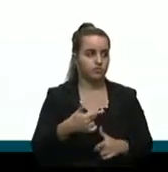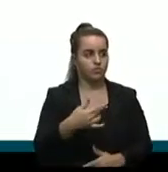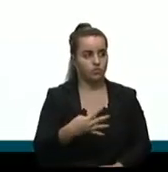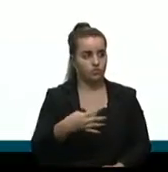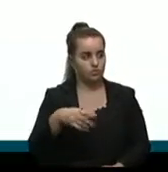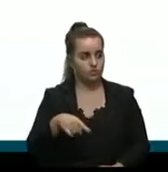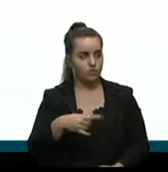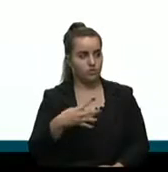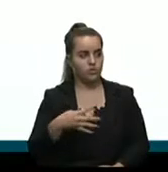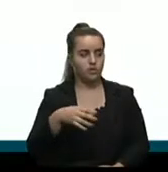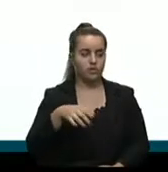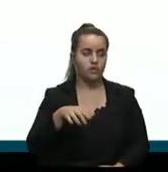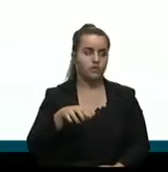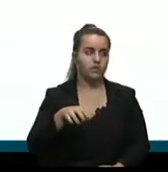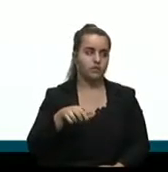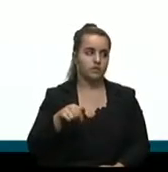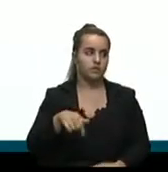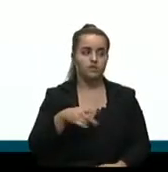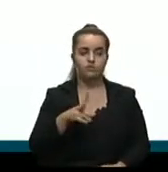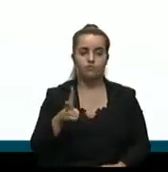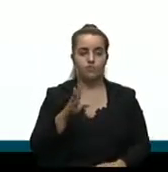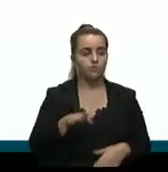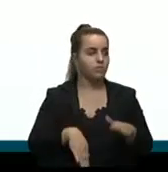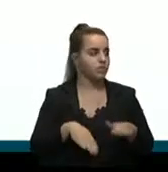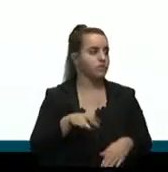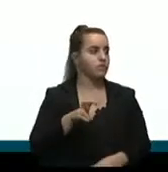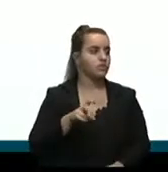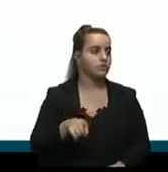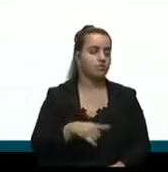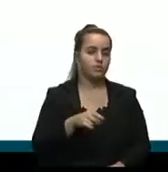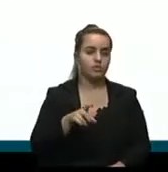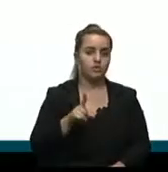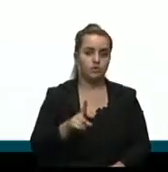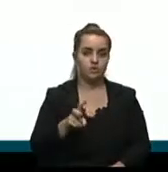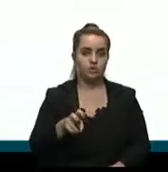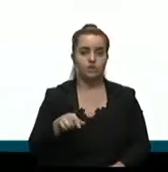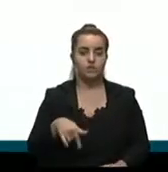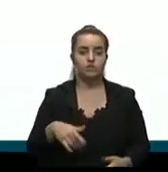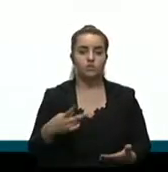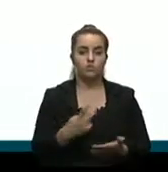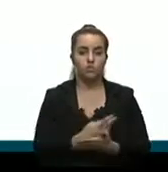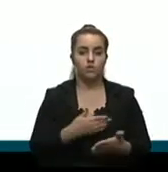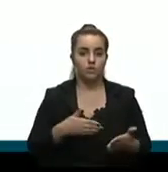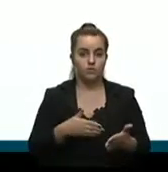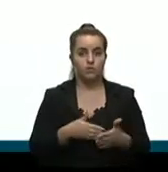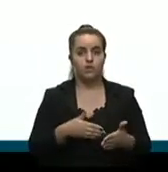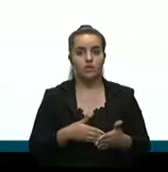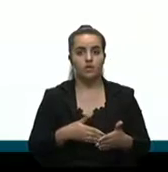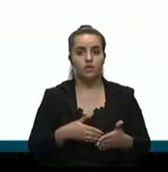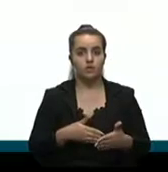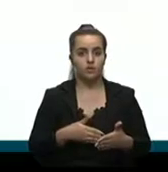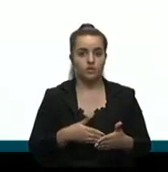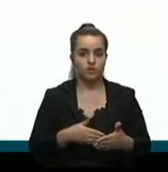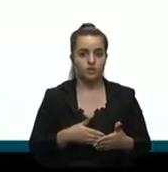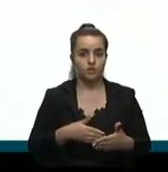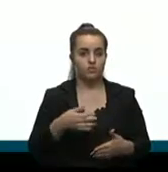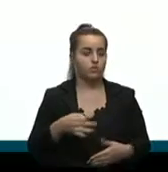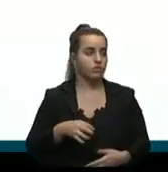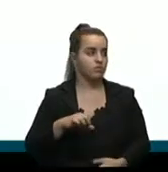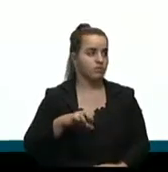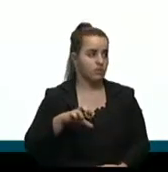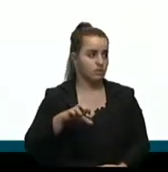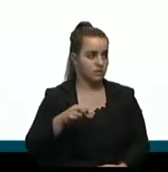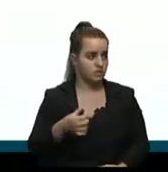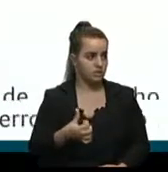valor aproximado de 5,15. Então, esse é o erro máximo com uma precisão de